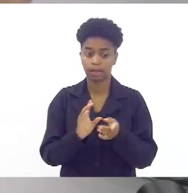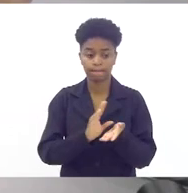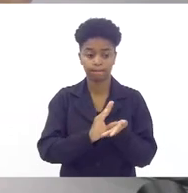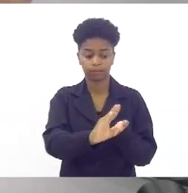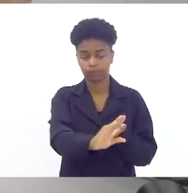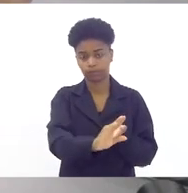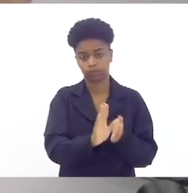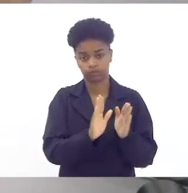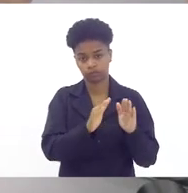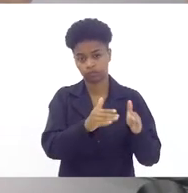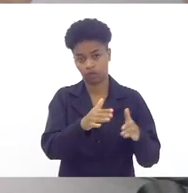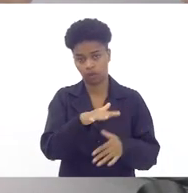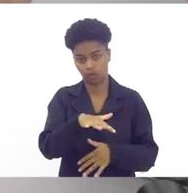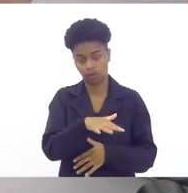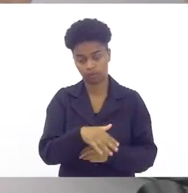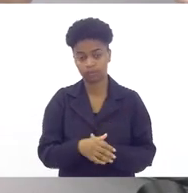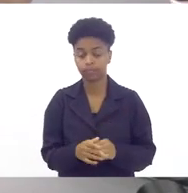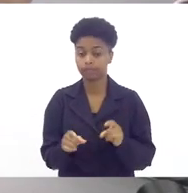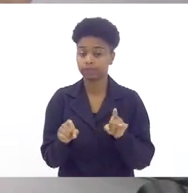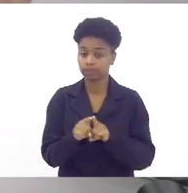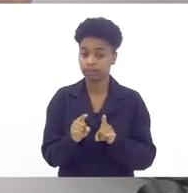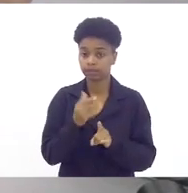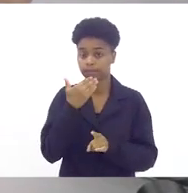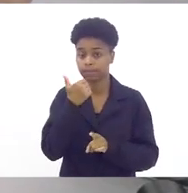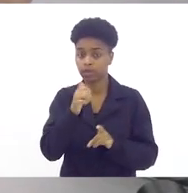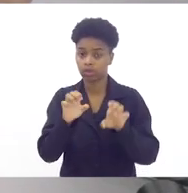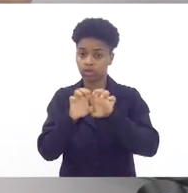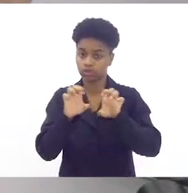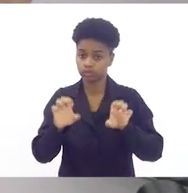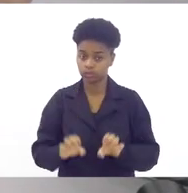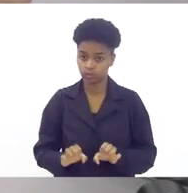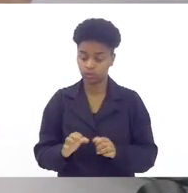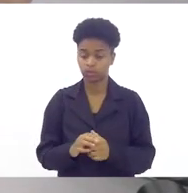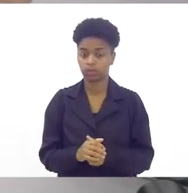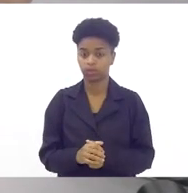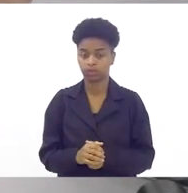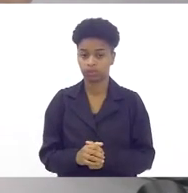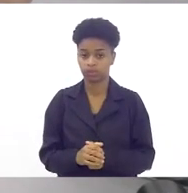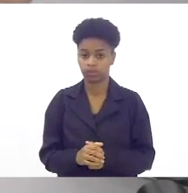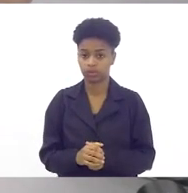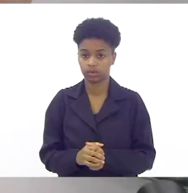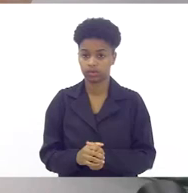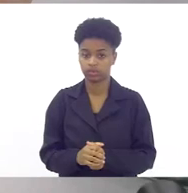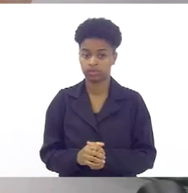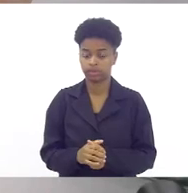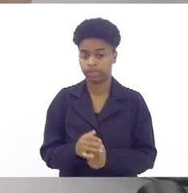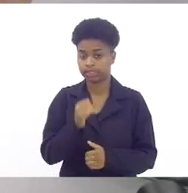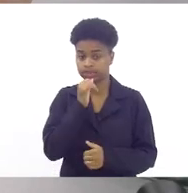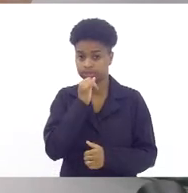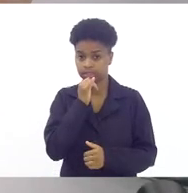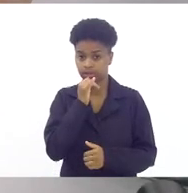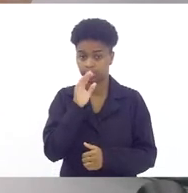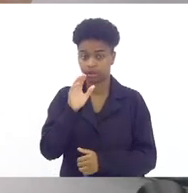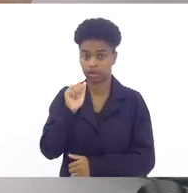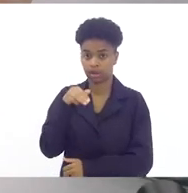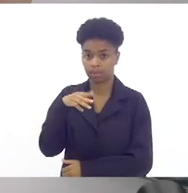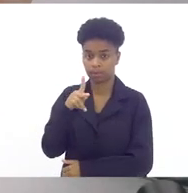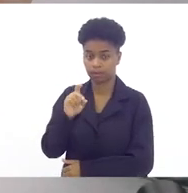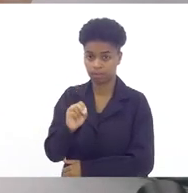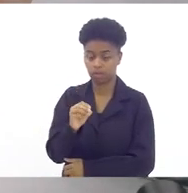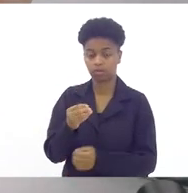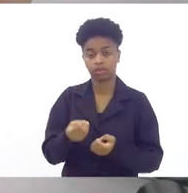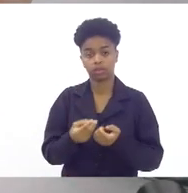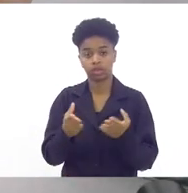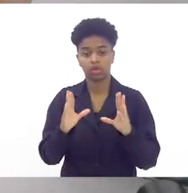é também a melhoria da estrutura do campo por exemplo apresentando o